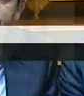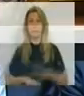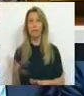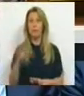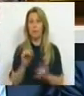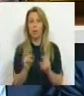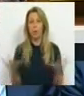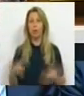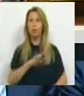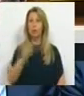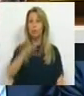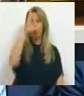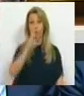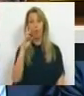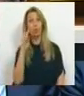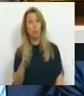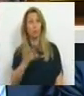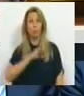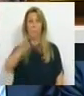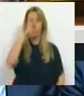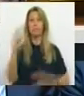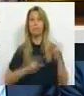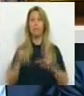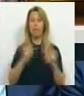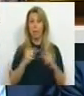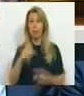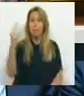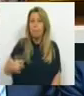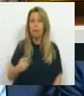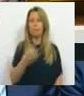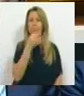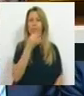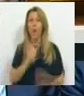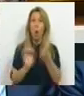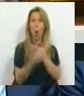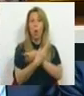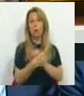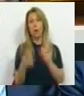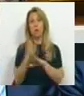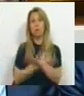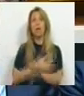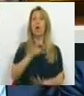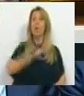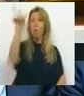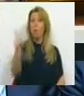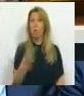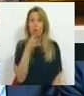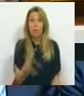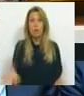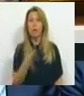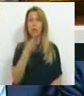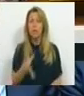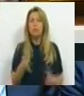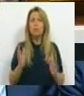das Finanças obrigado a dizer o contrário daquilo que o senhor disse. O senhor disse que não eram necessárias